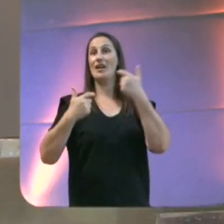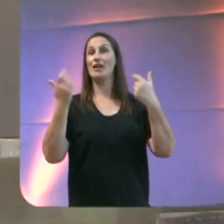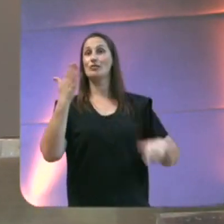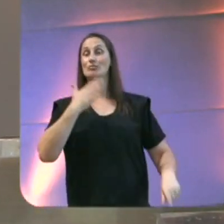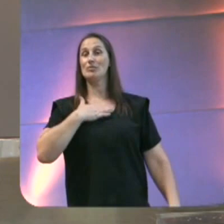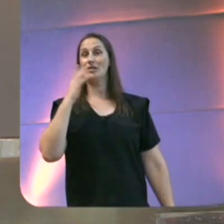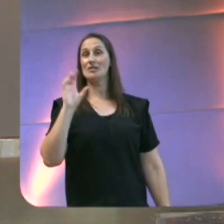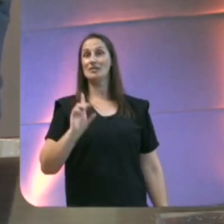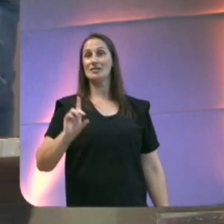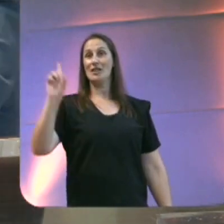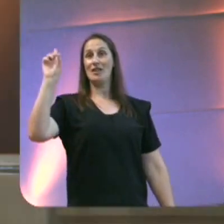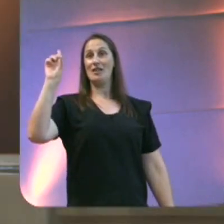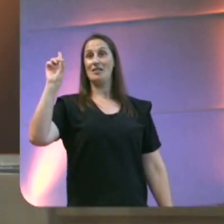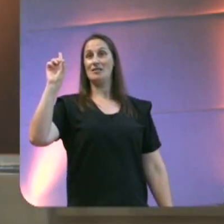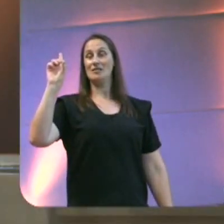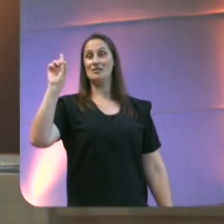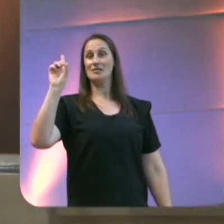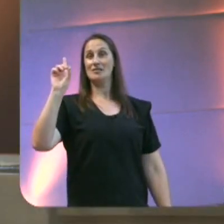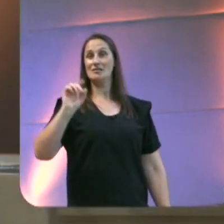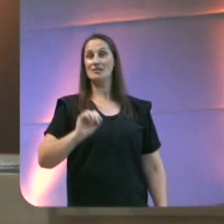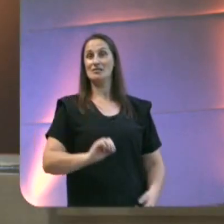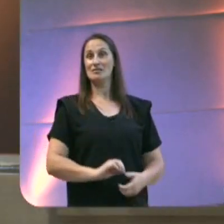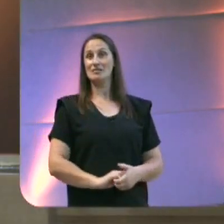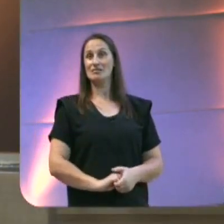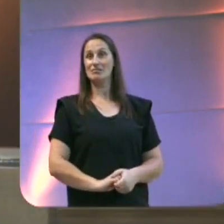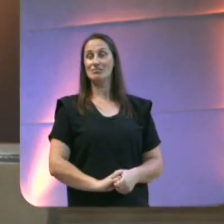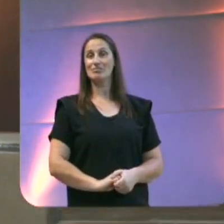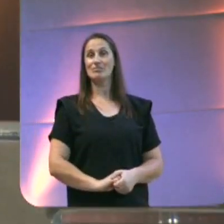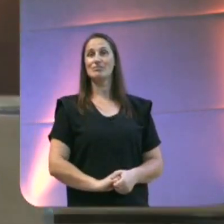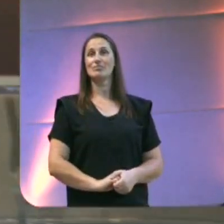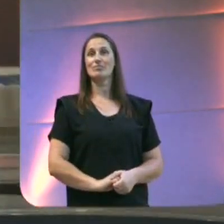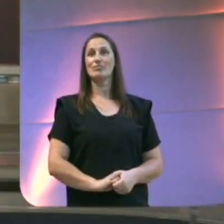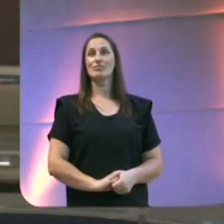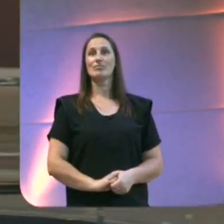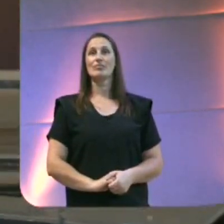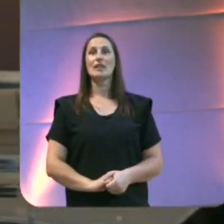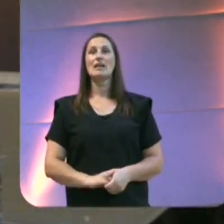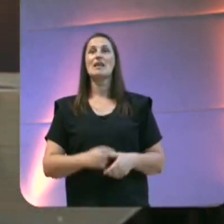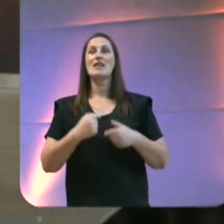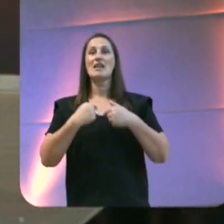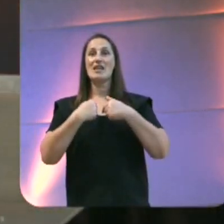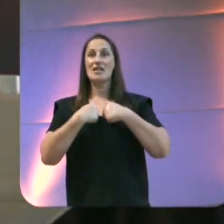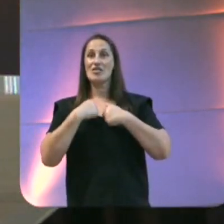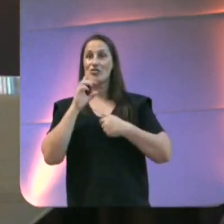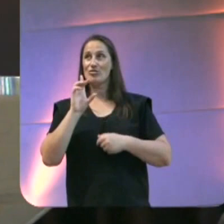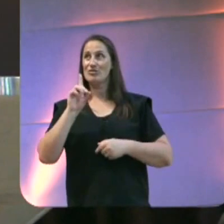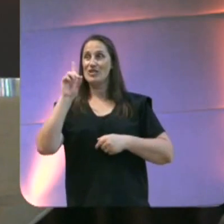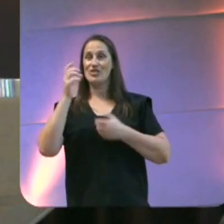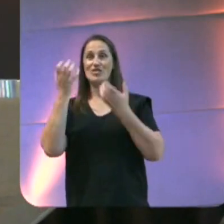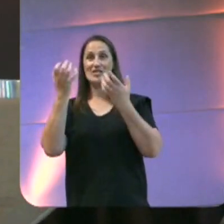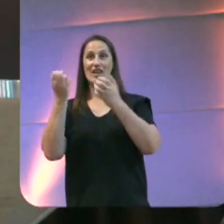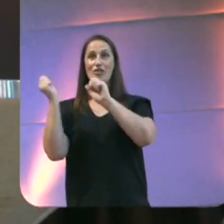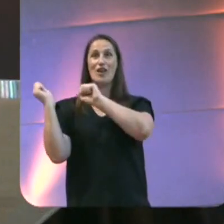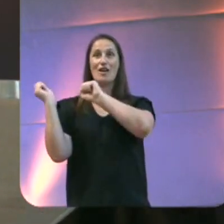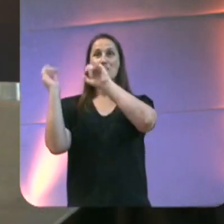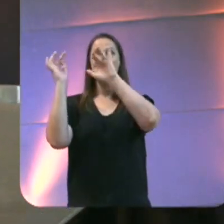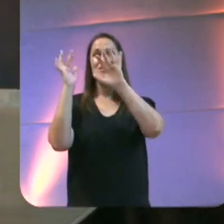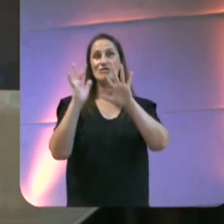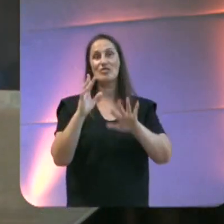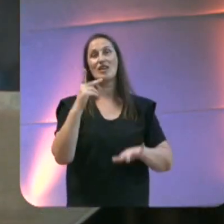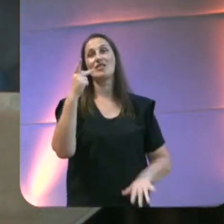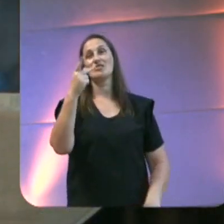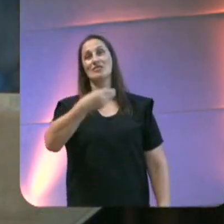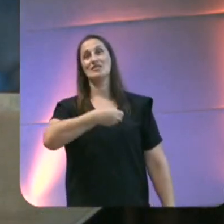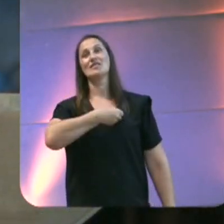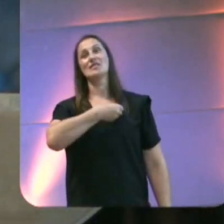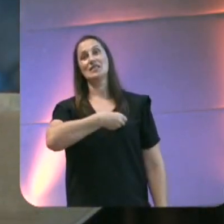de você. Eu quero derramar do meu poder sobre a tua vida. Por isso essa